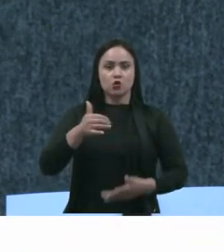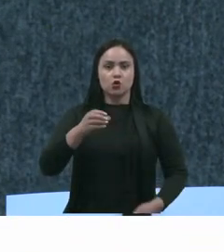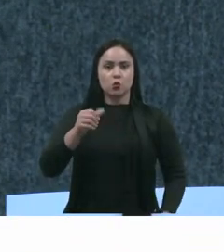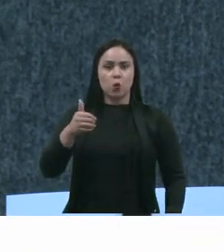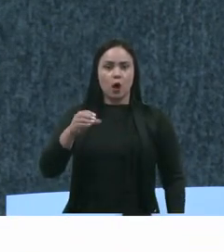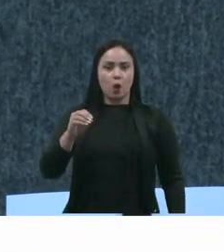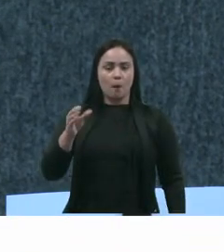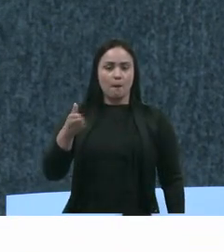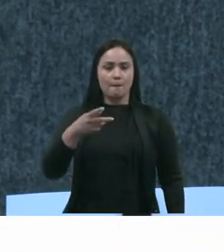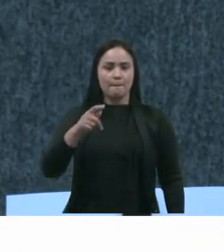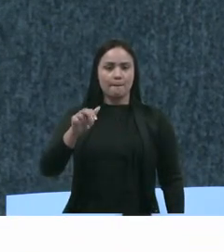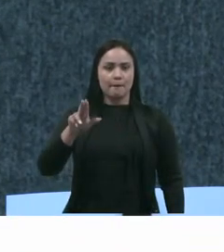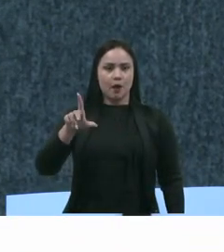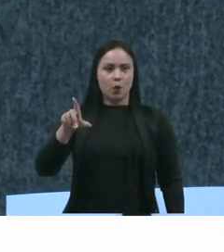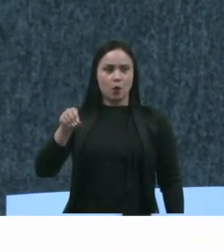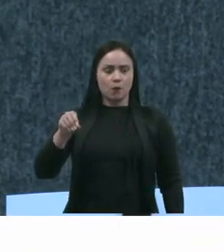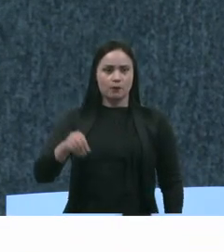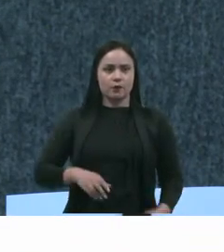Paulo.